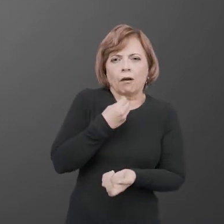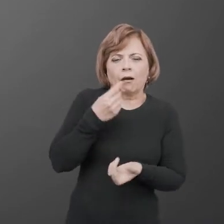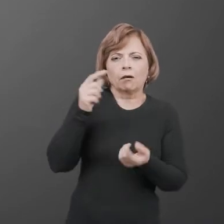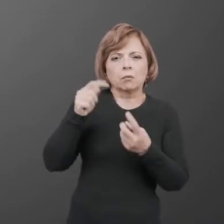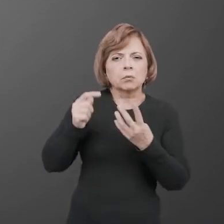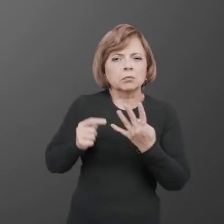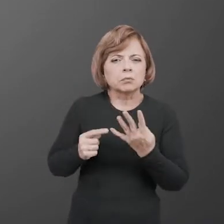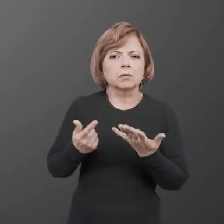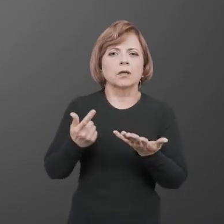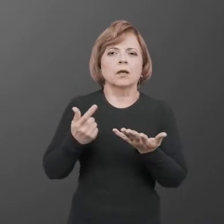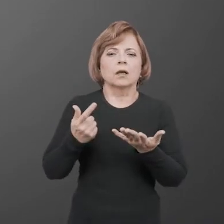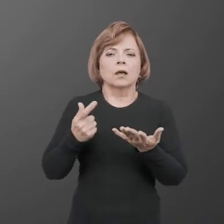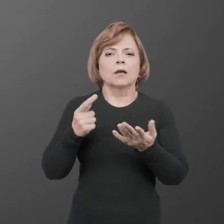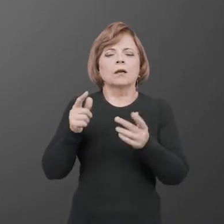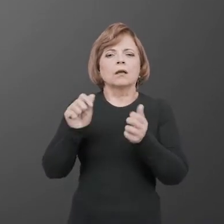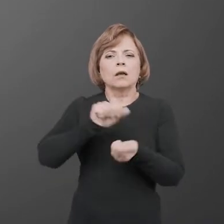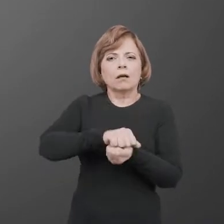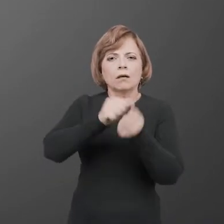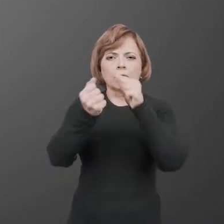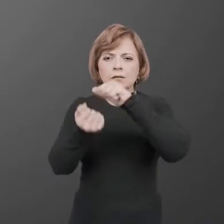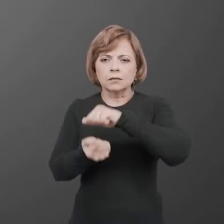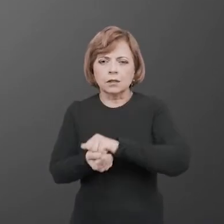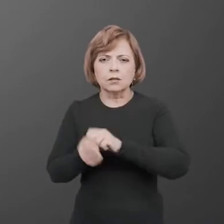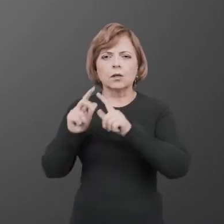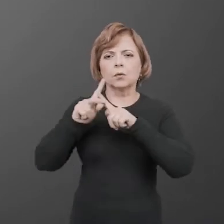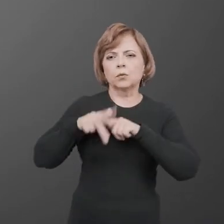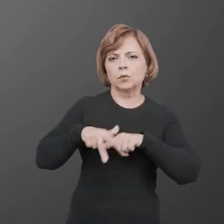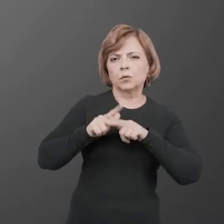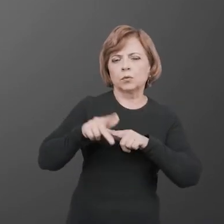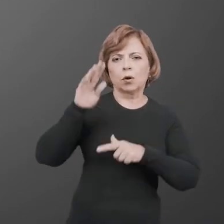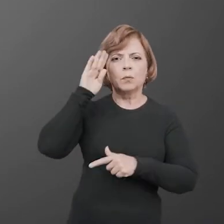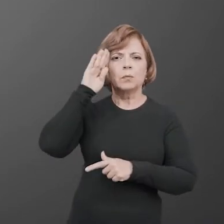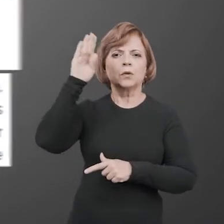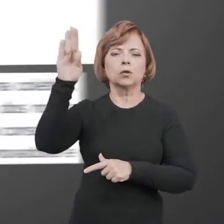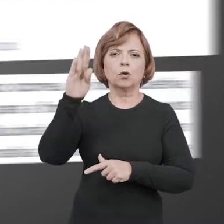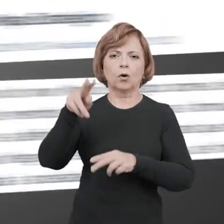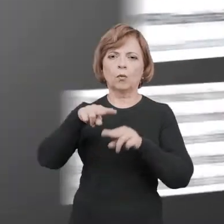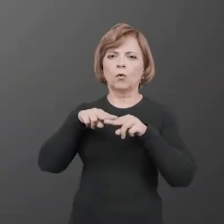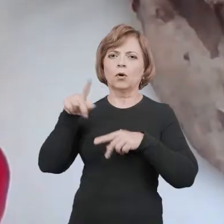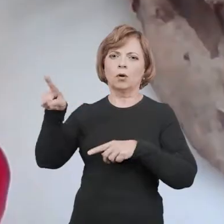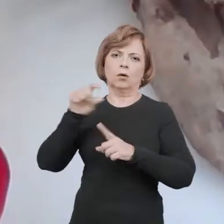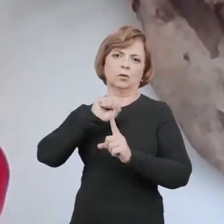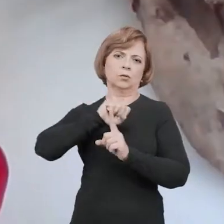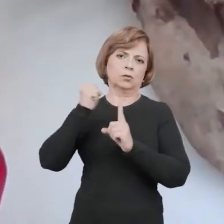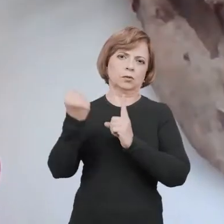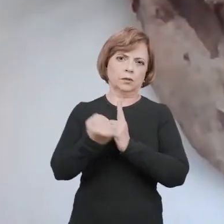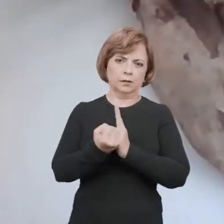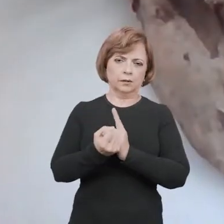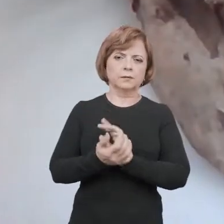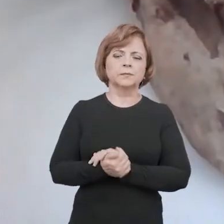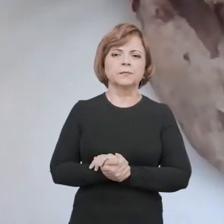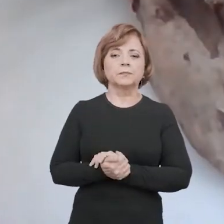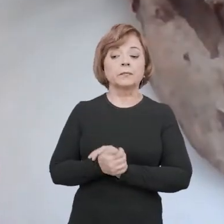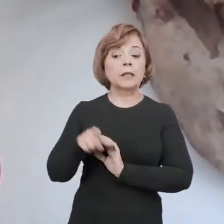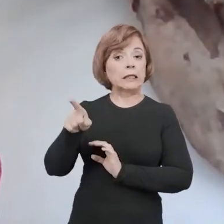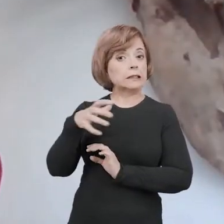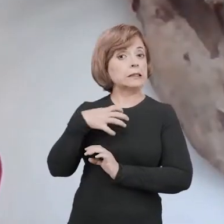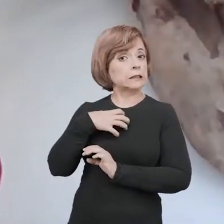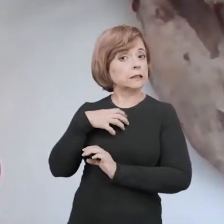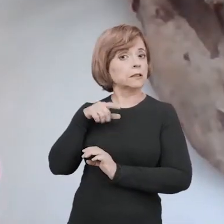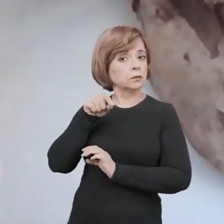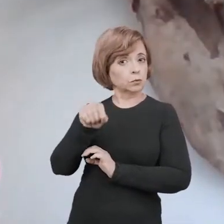a adequação das nossas prioridades aos anseios da sociedade. E, nesse